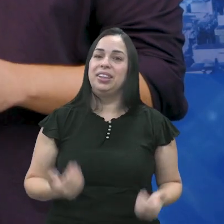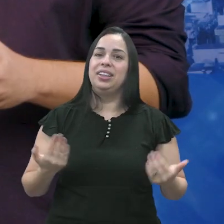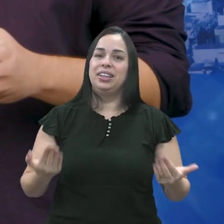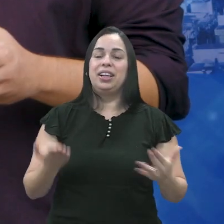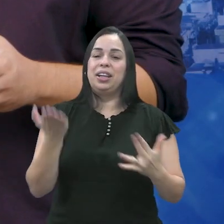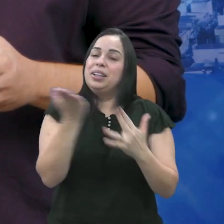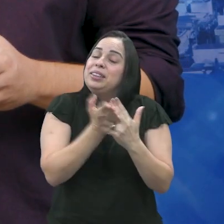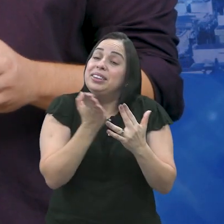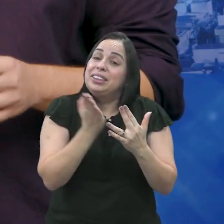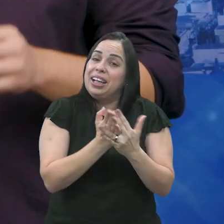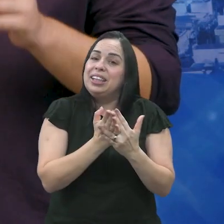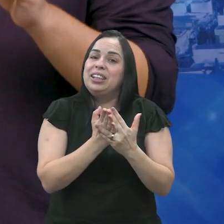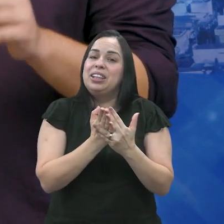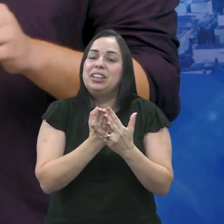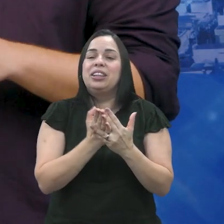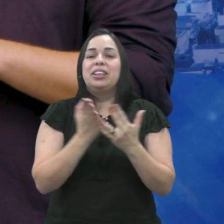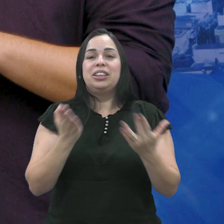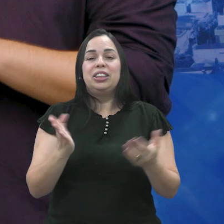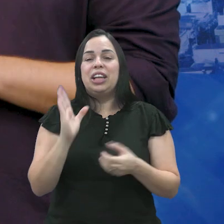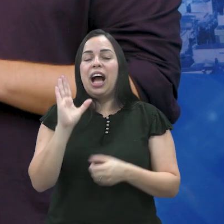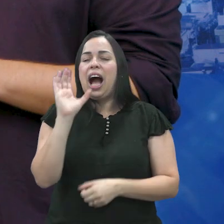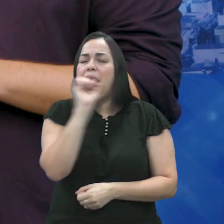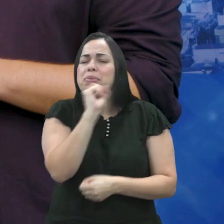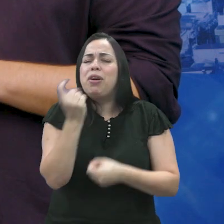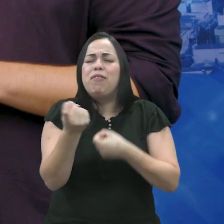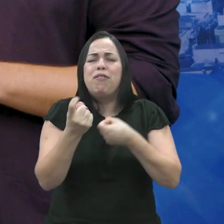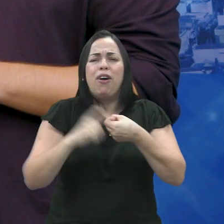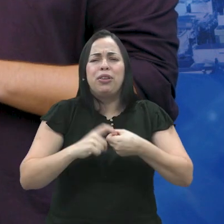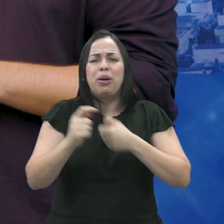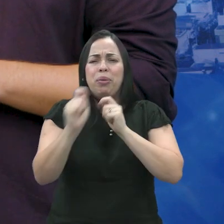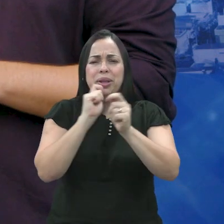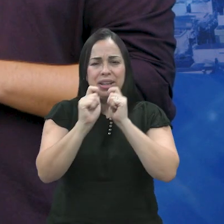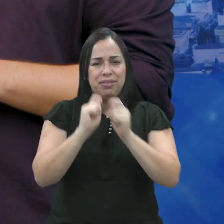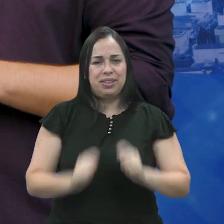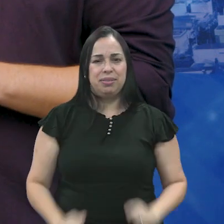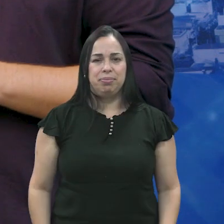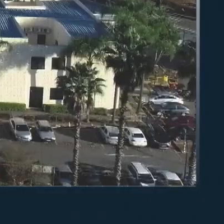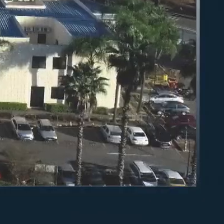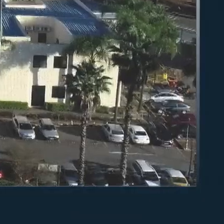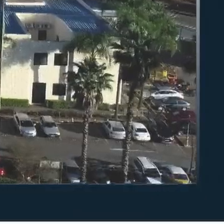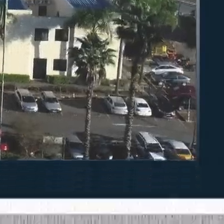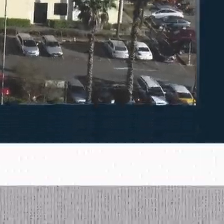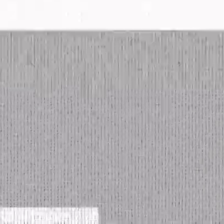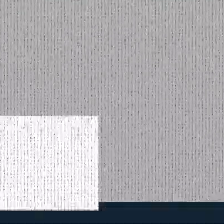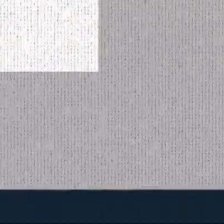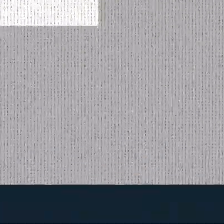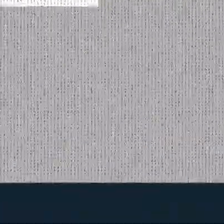próxima. Intervalo por aqui e já que nós voltamos com mais entrevista para você.